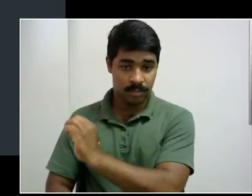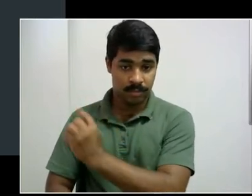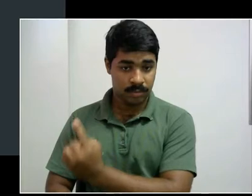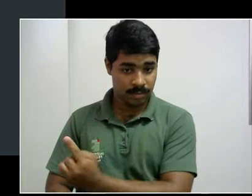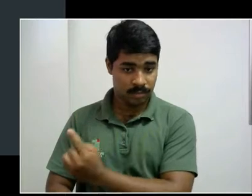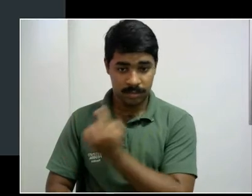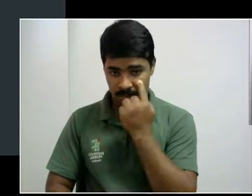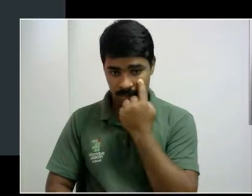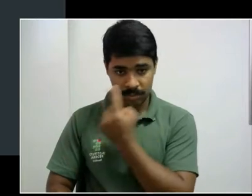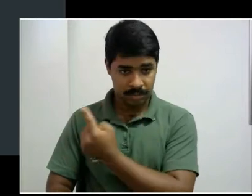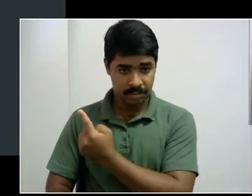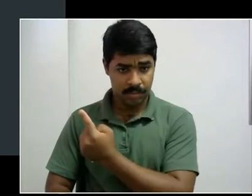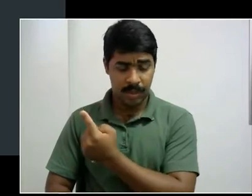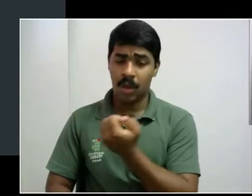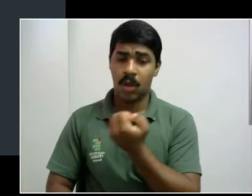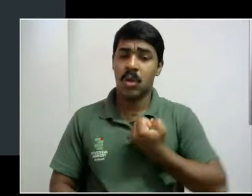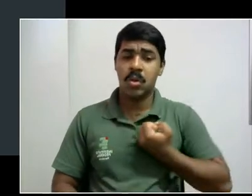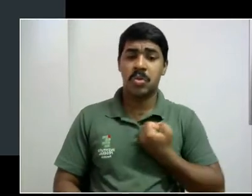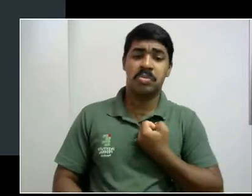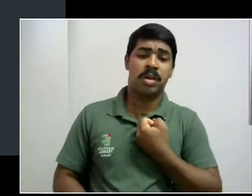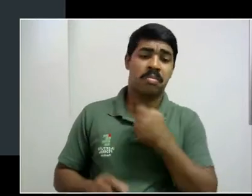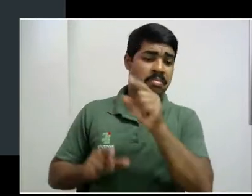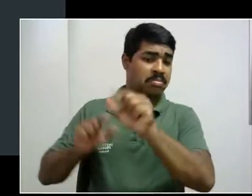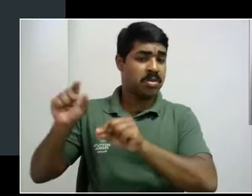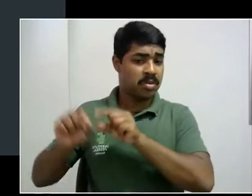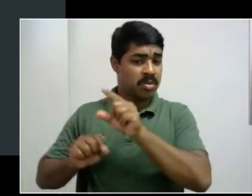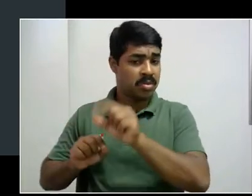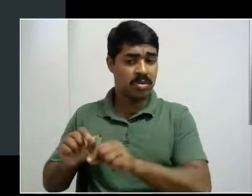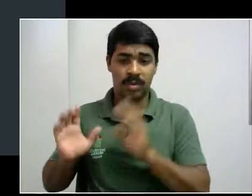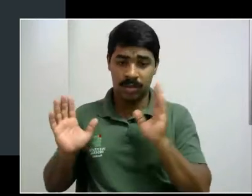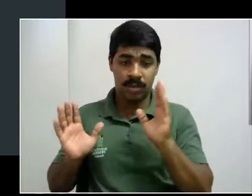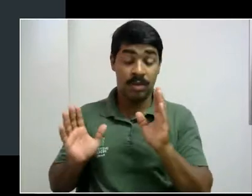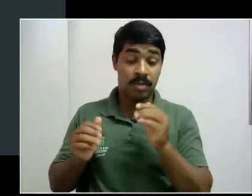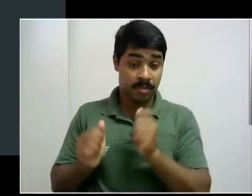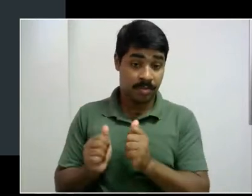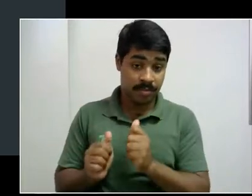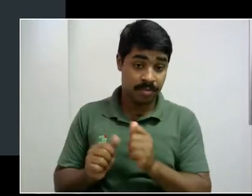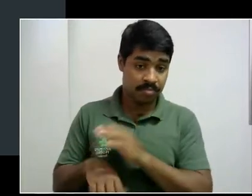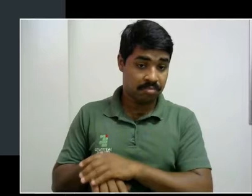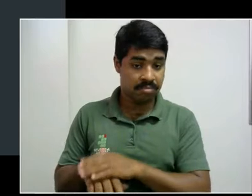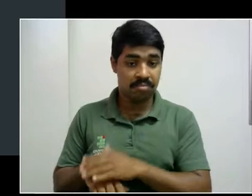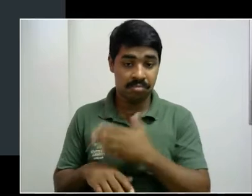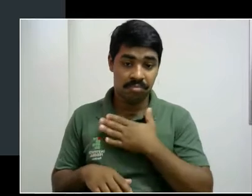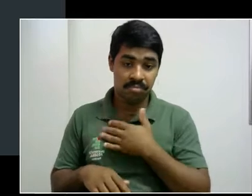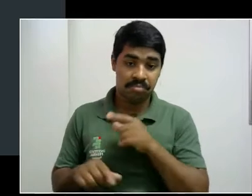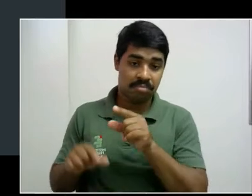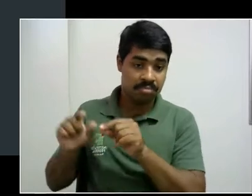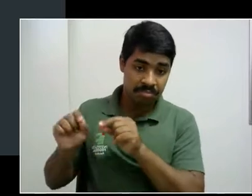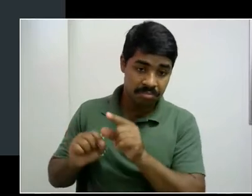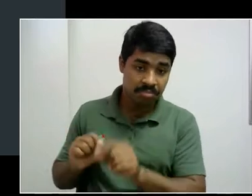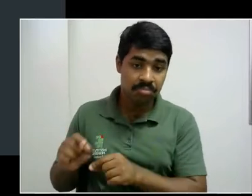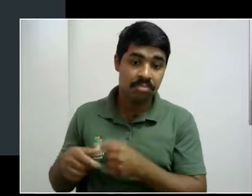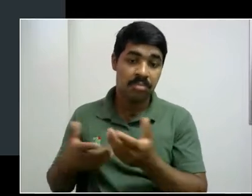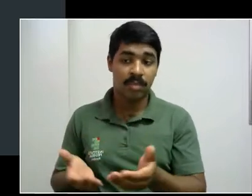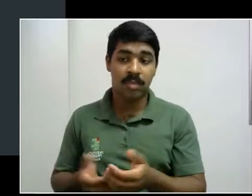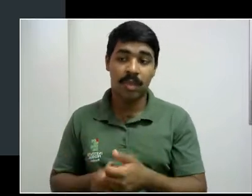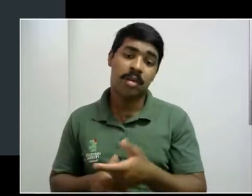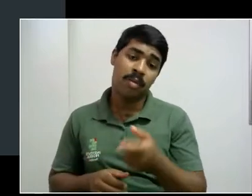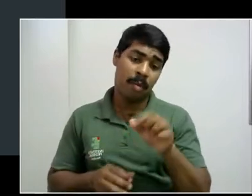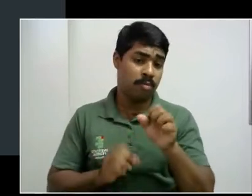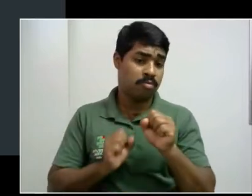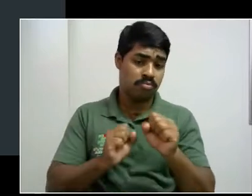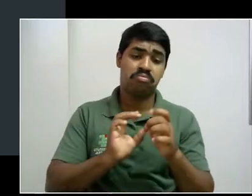aleatoriamente excluídos, né? Convenientemente, na verdade, escolhidos por nós, menos 1, 0 e 1, mas a seu critério você